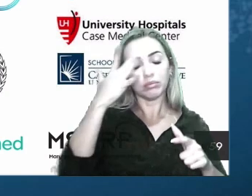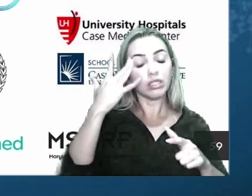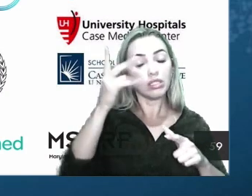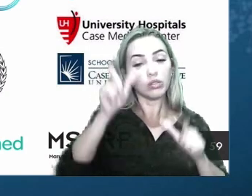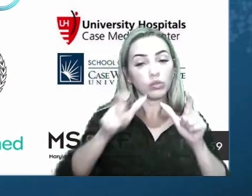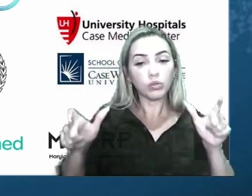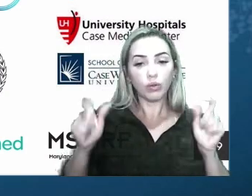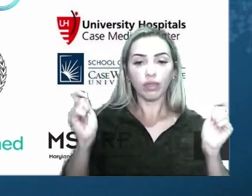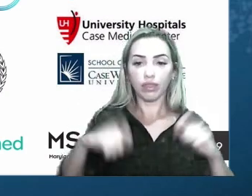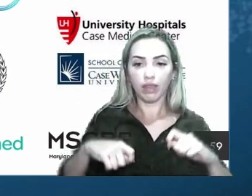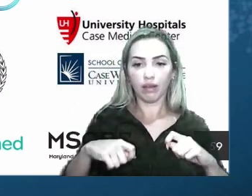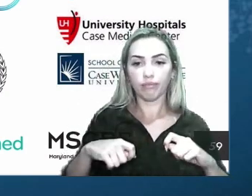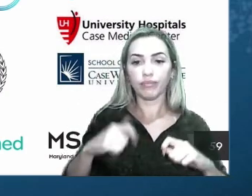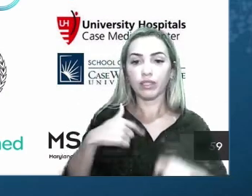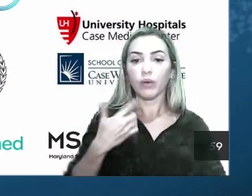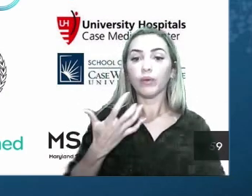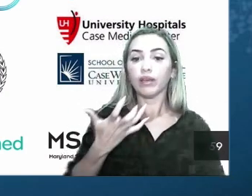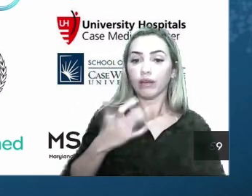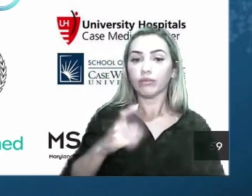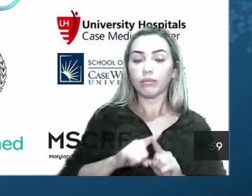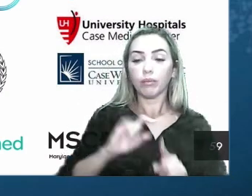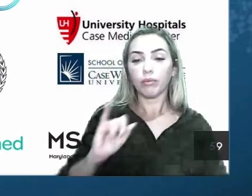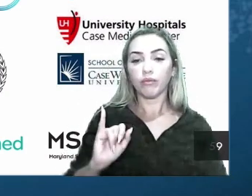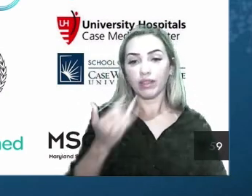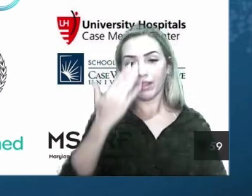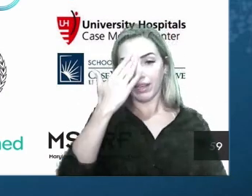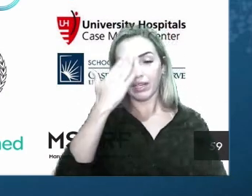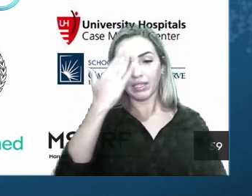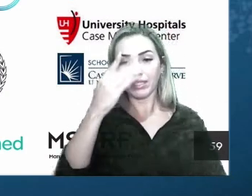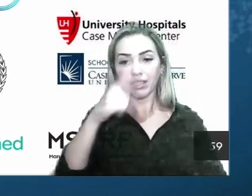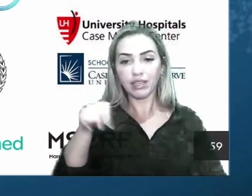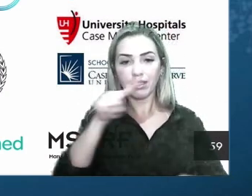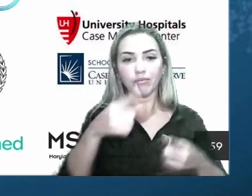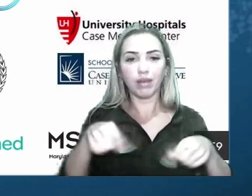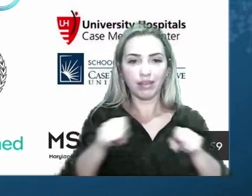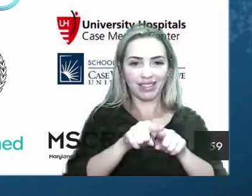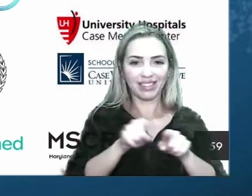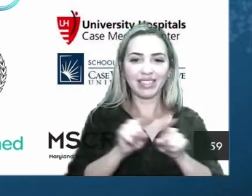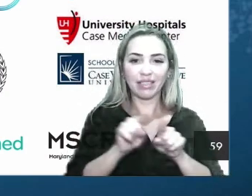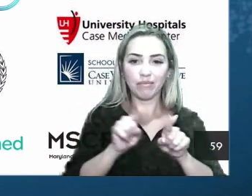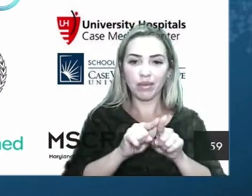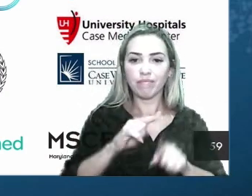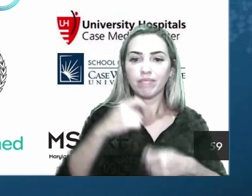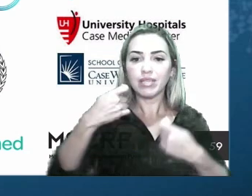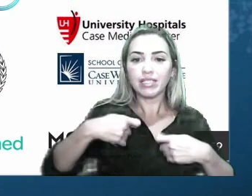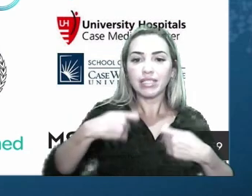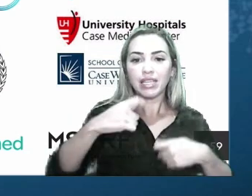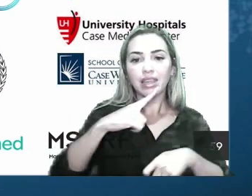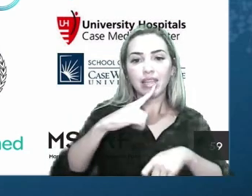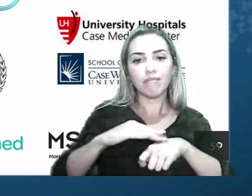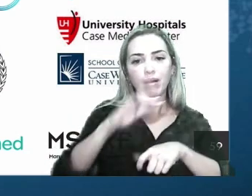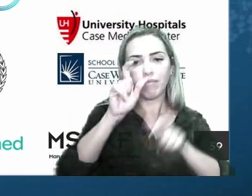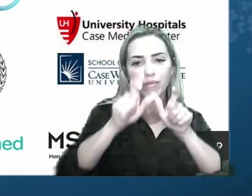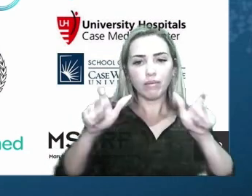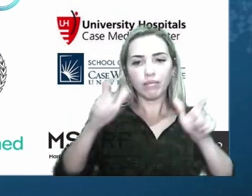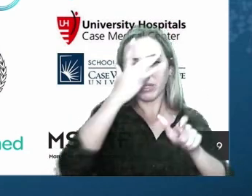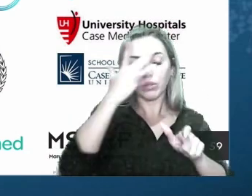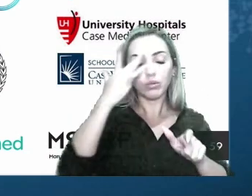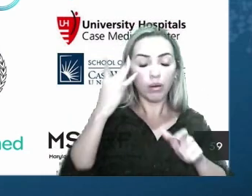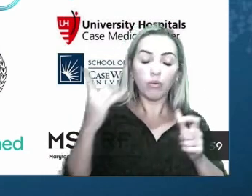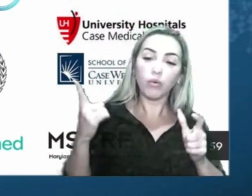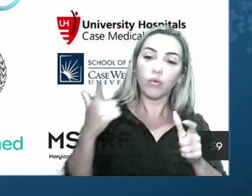possível. E eu queria agradecer a nossos parceiros. Precisa de muita gente para